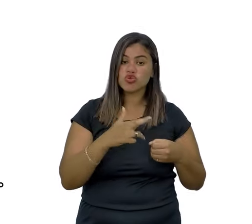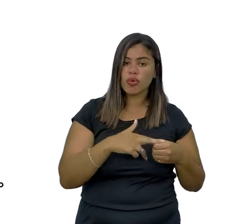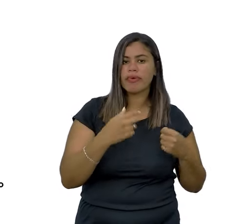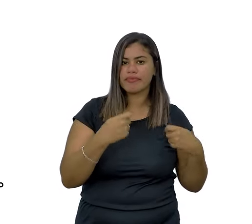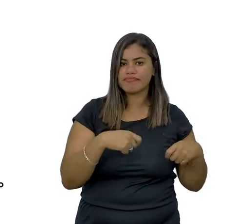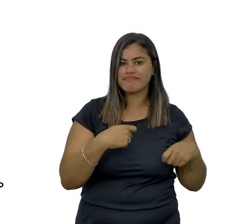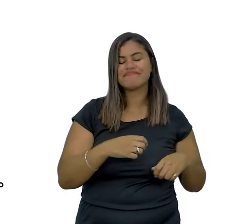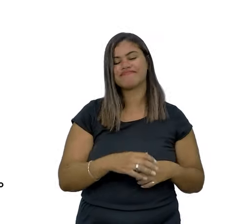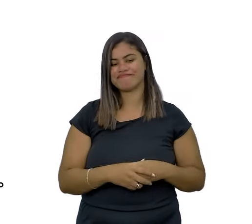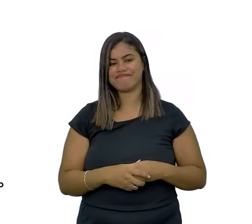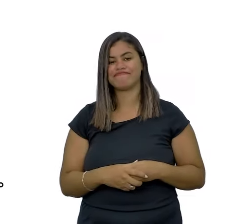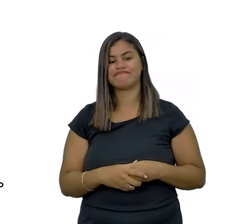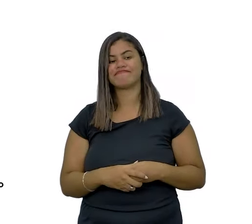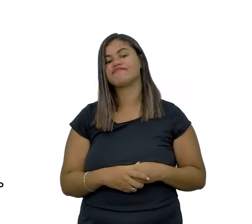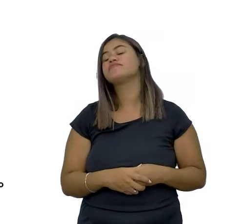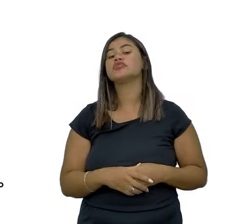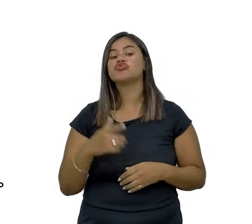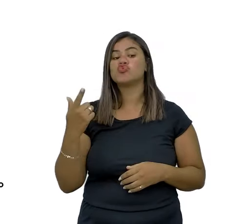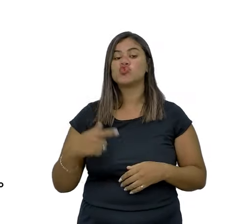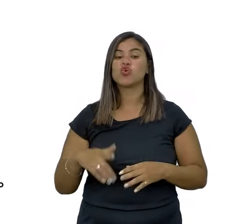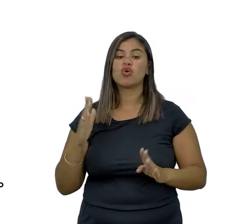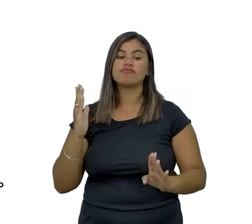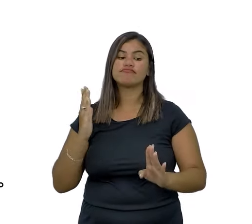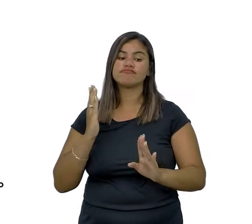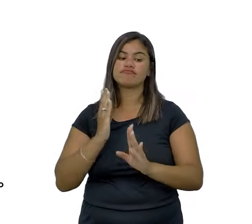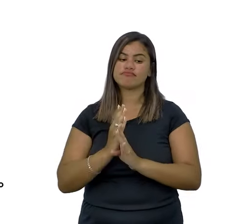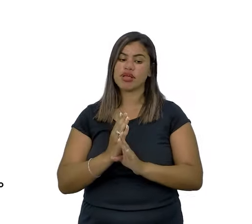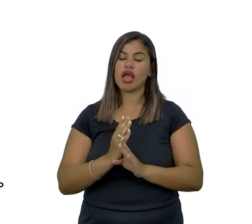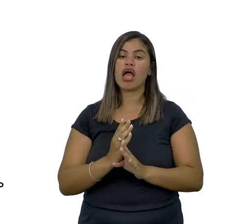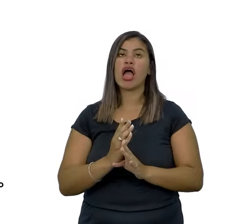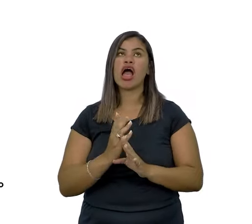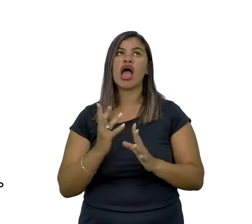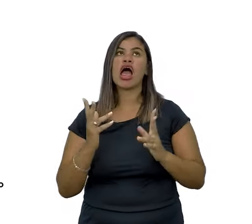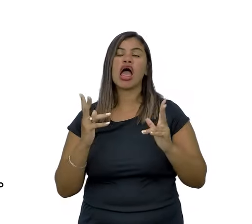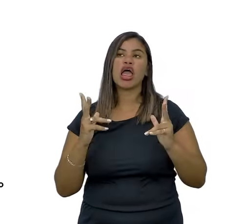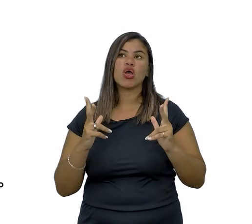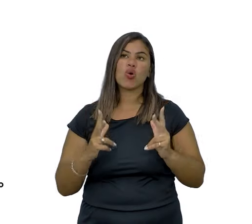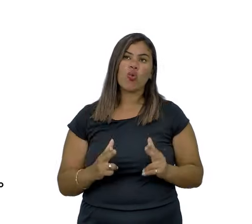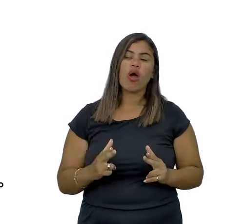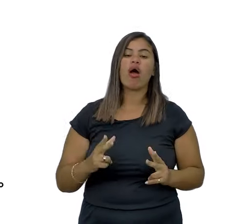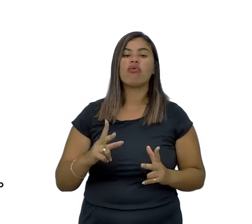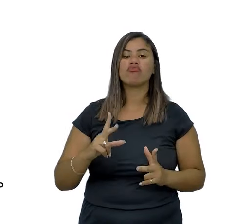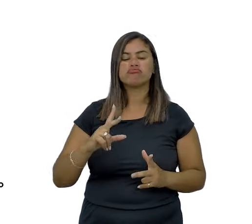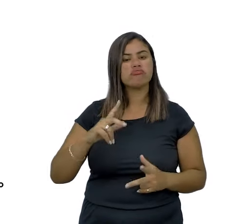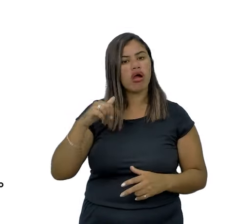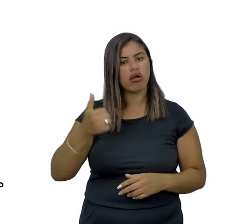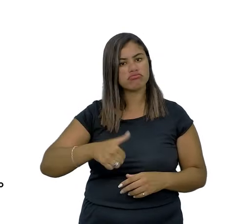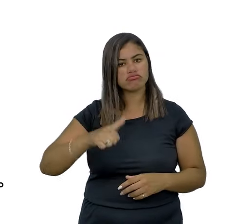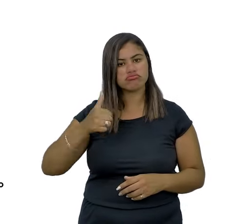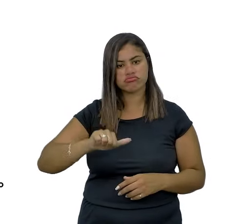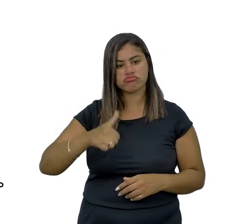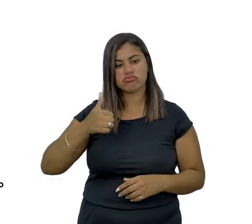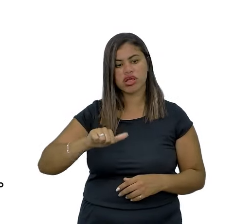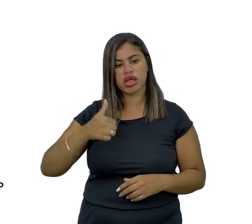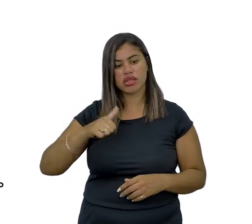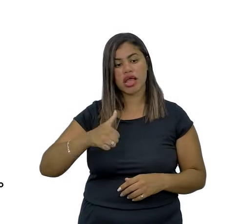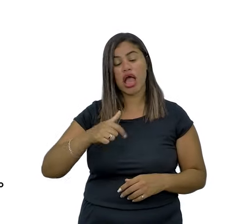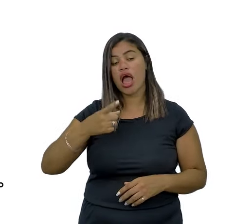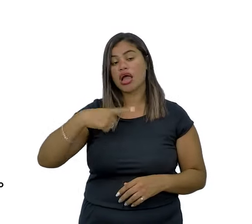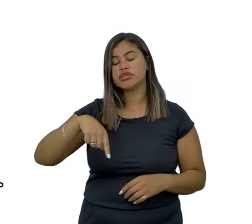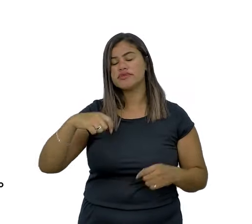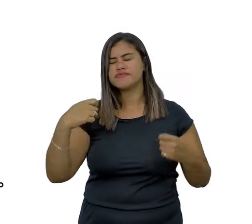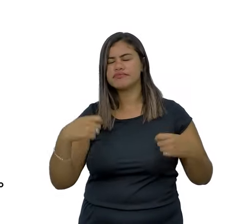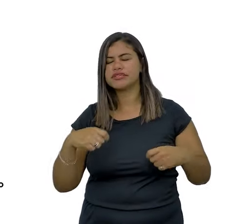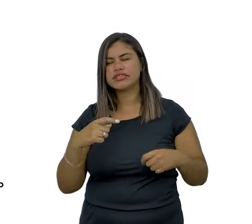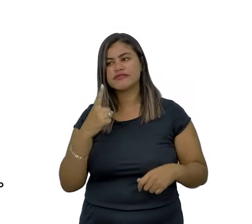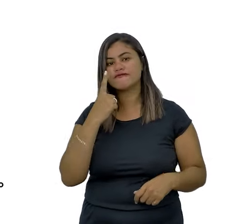relação ao diagnóstico, né, é como se fosse uma autoavaliação aí, a gente precisa